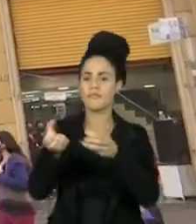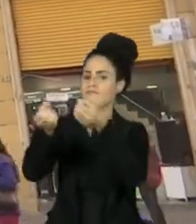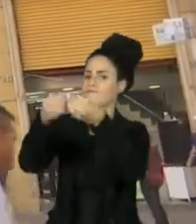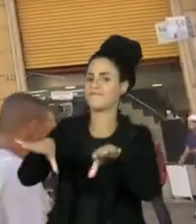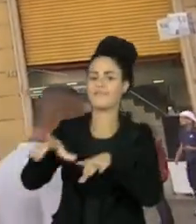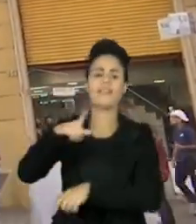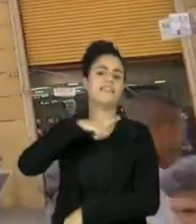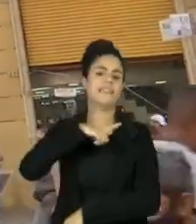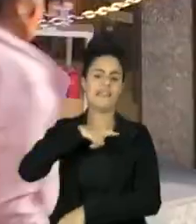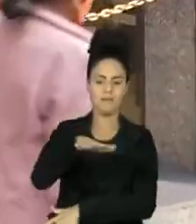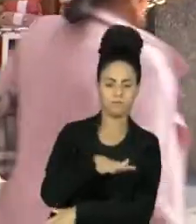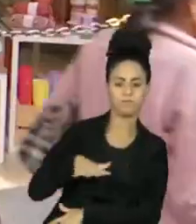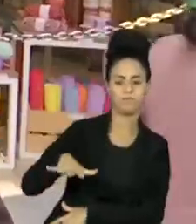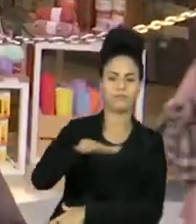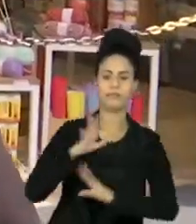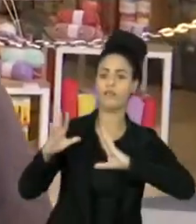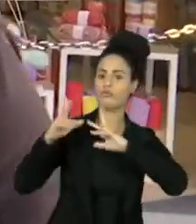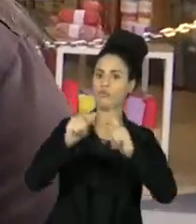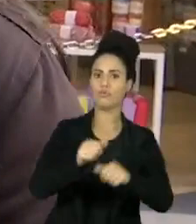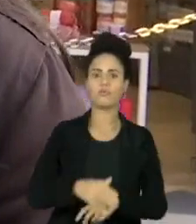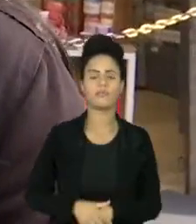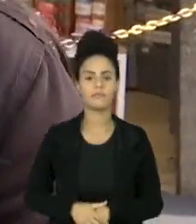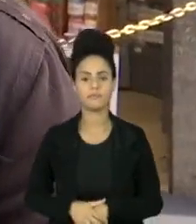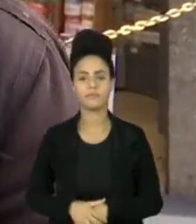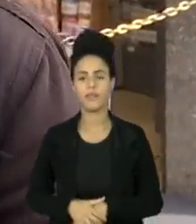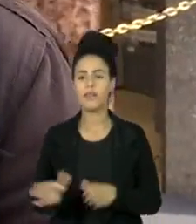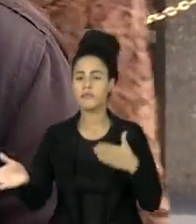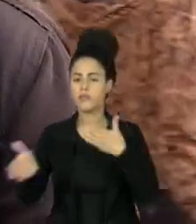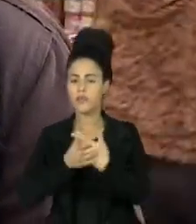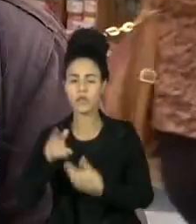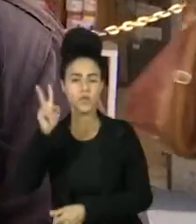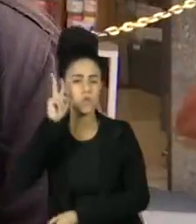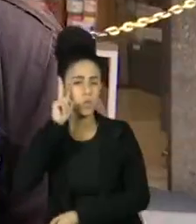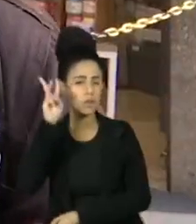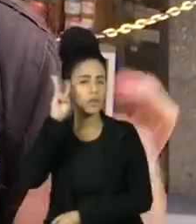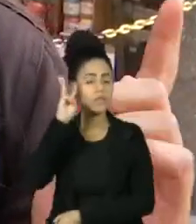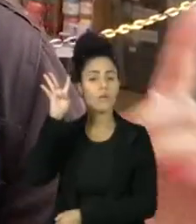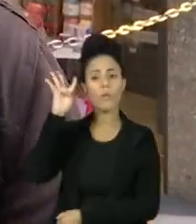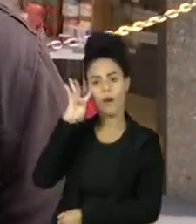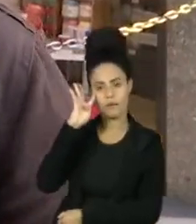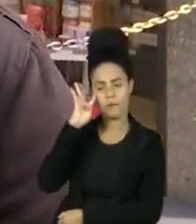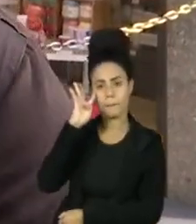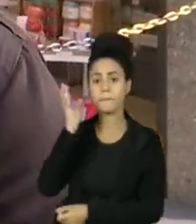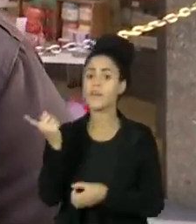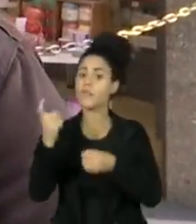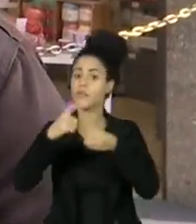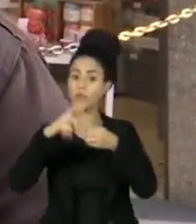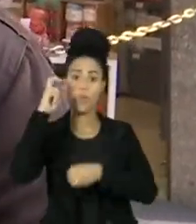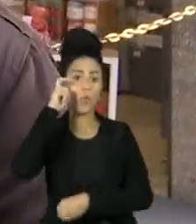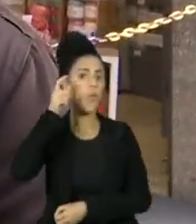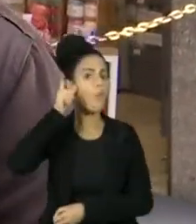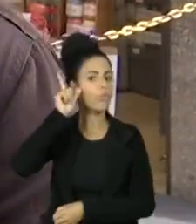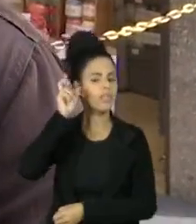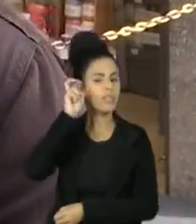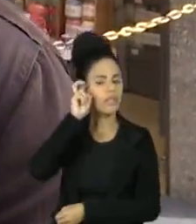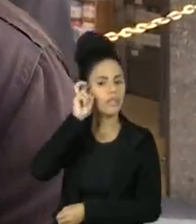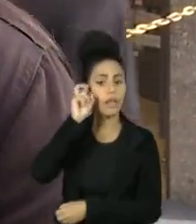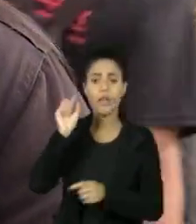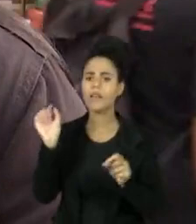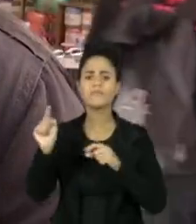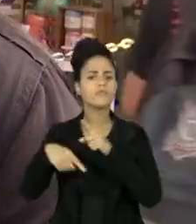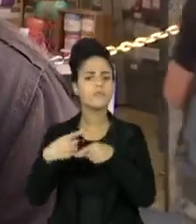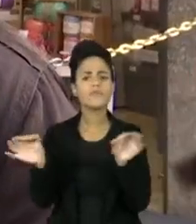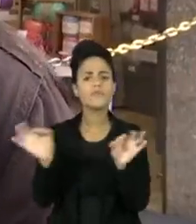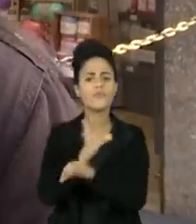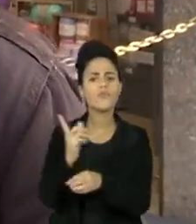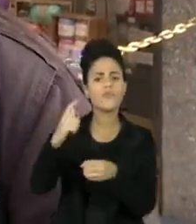para toda a região. Ficou fechado segunda, terça, quarta. Retomou ontem. E depois da retomada, tem